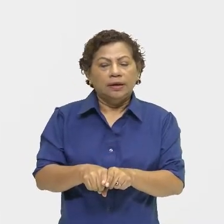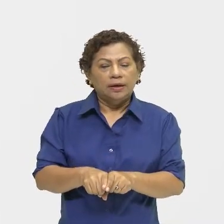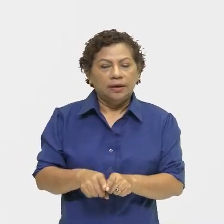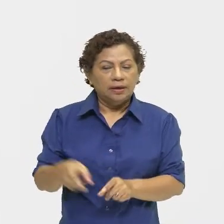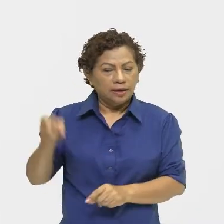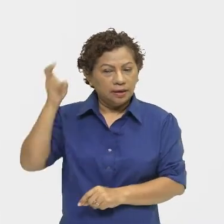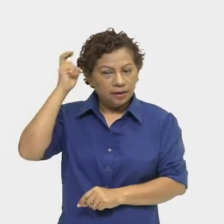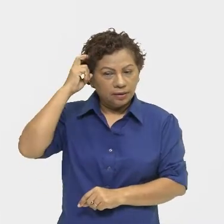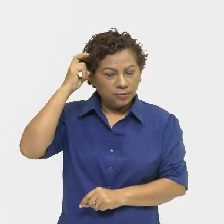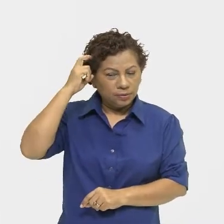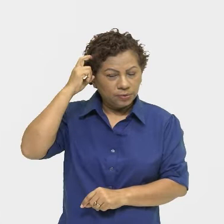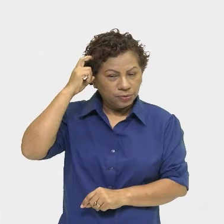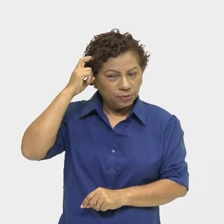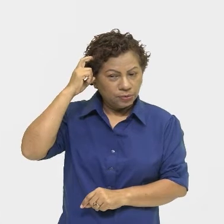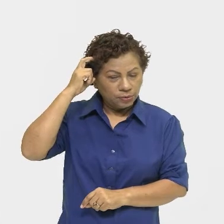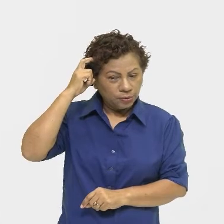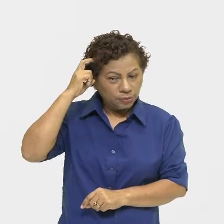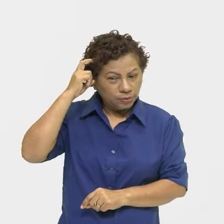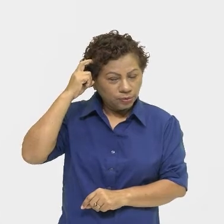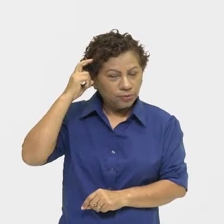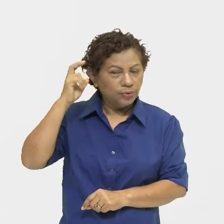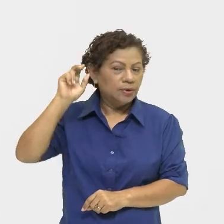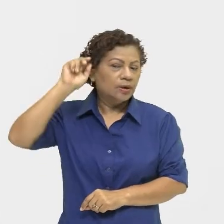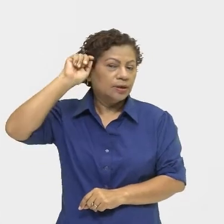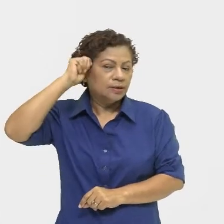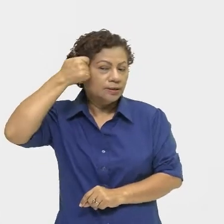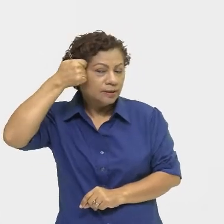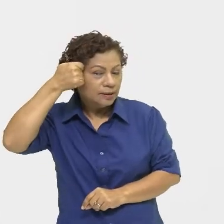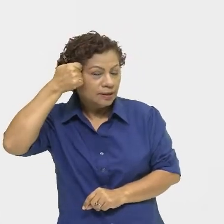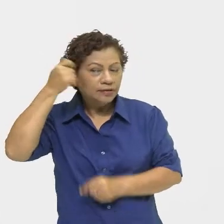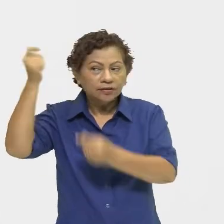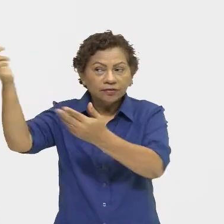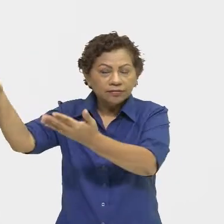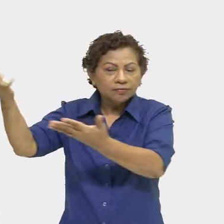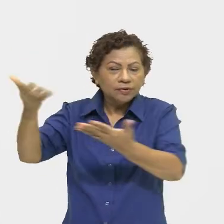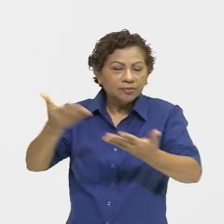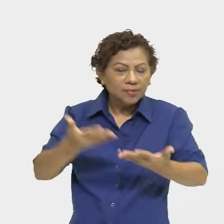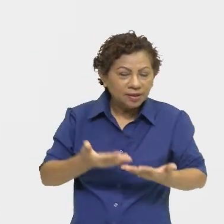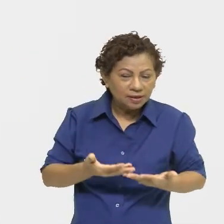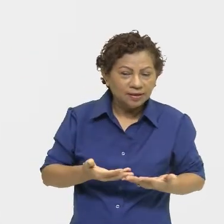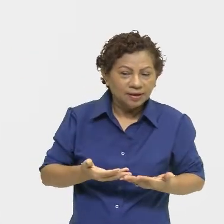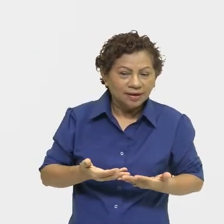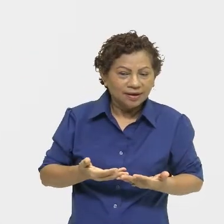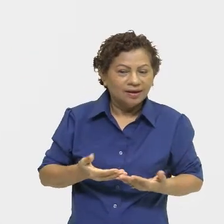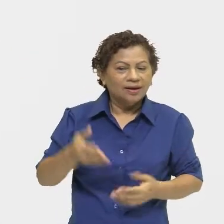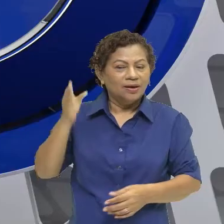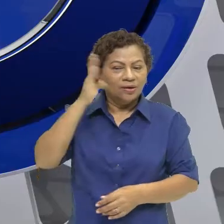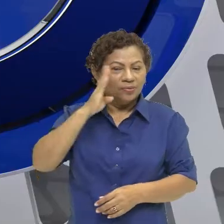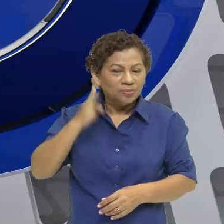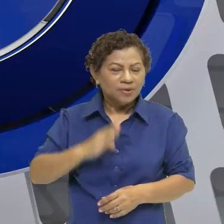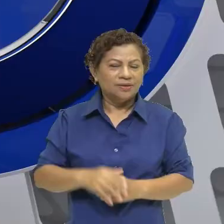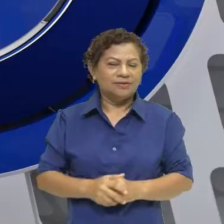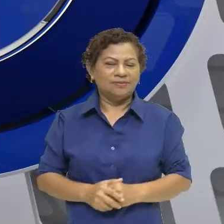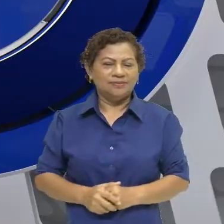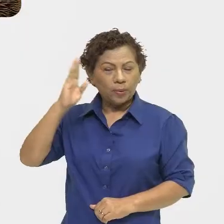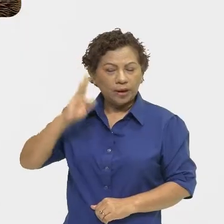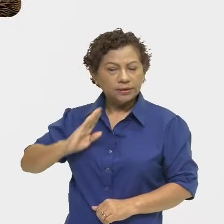culturais provenientes dos africanos. Olha quanta coisa nós herdamos da cultura